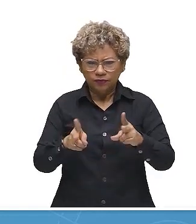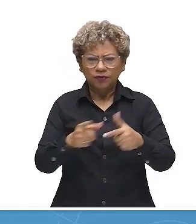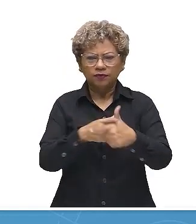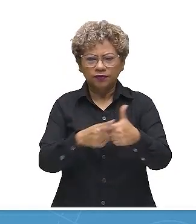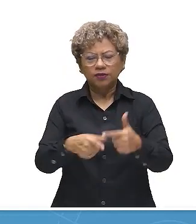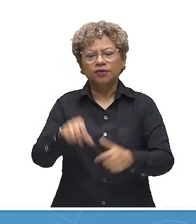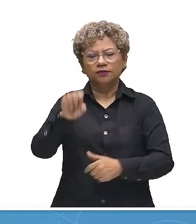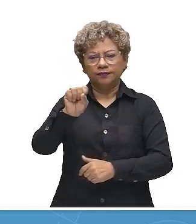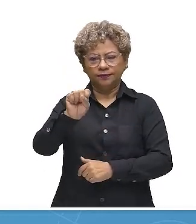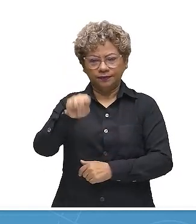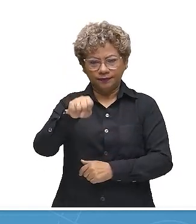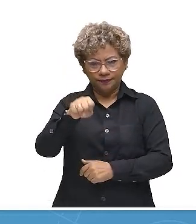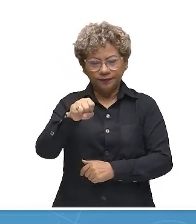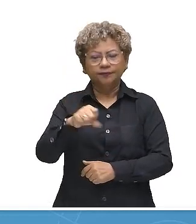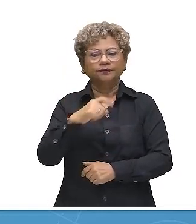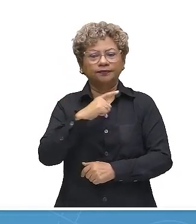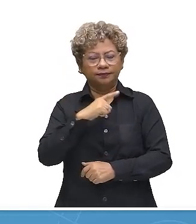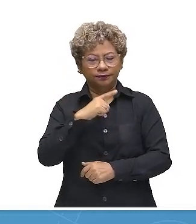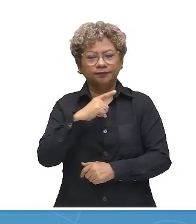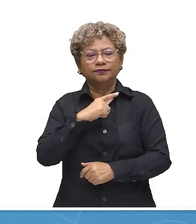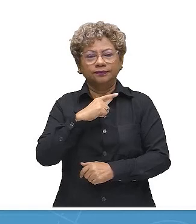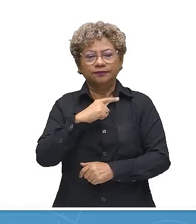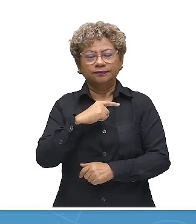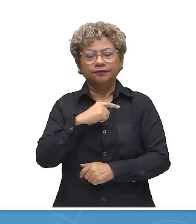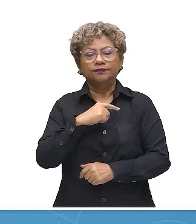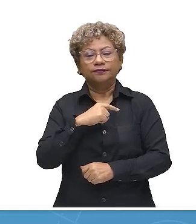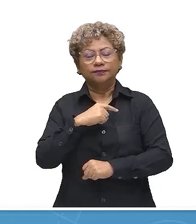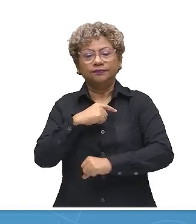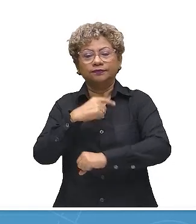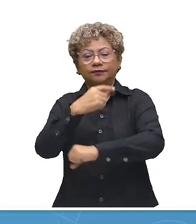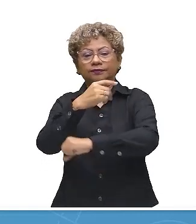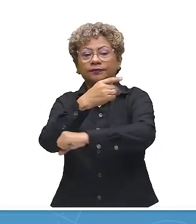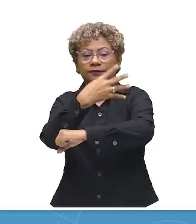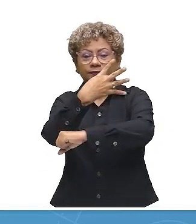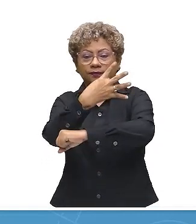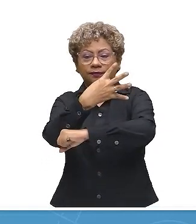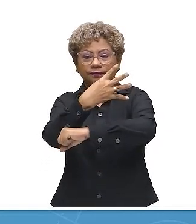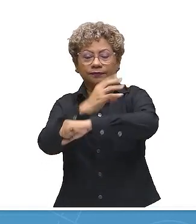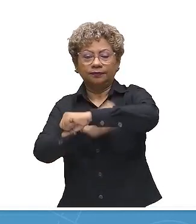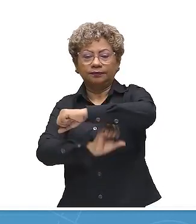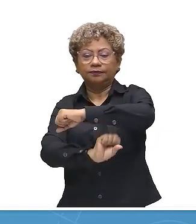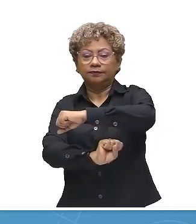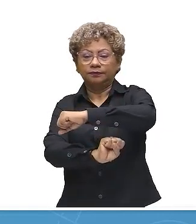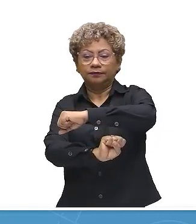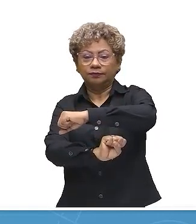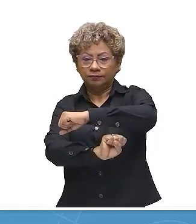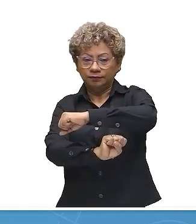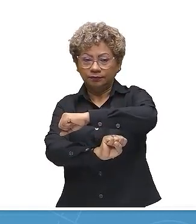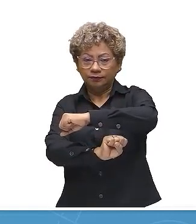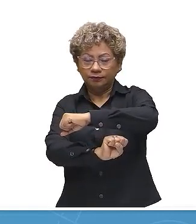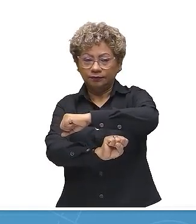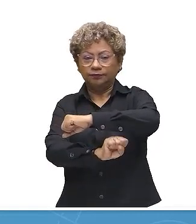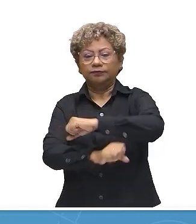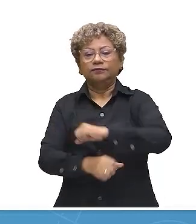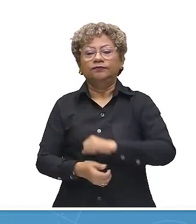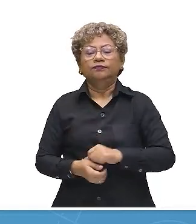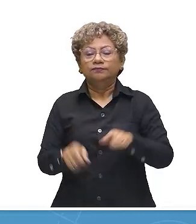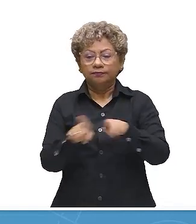sobre 16 e agora eu tenho uma fração simplificada 4 sobre 8.